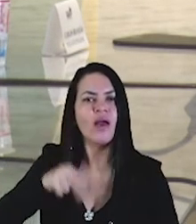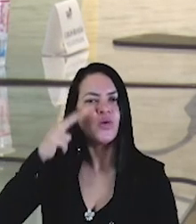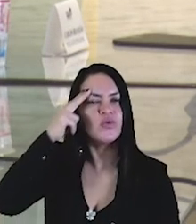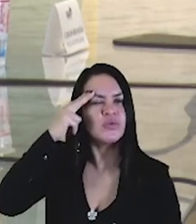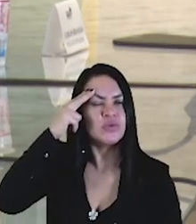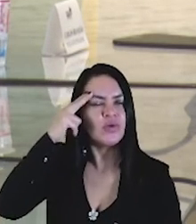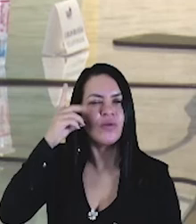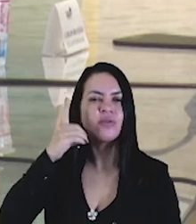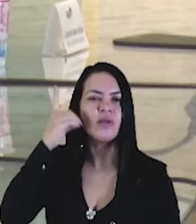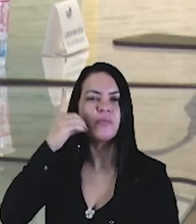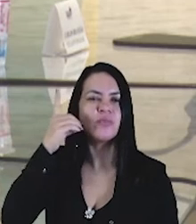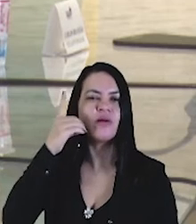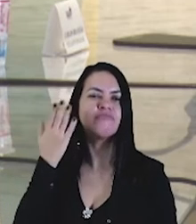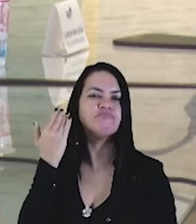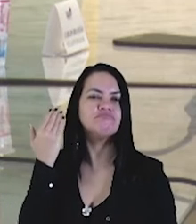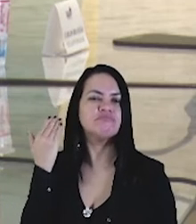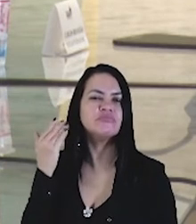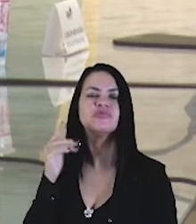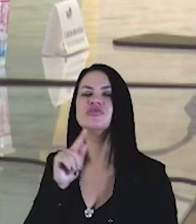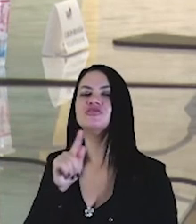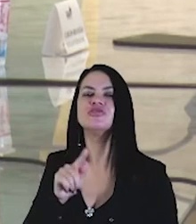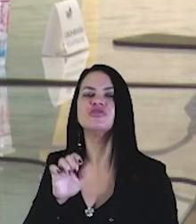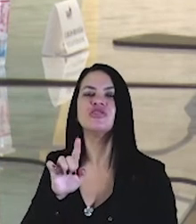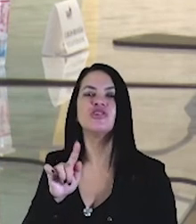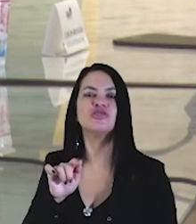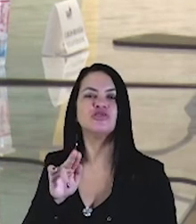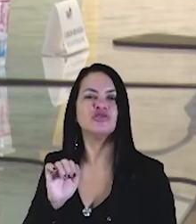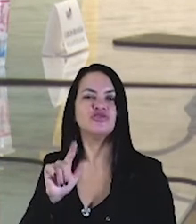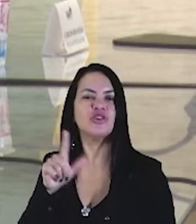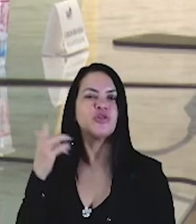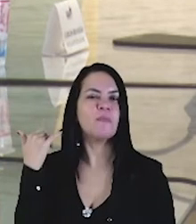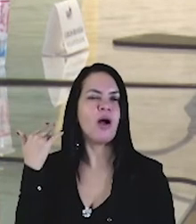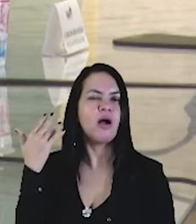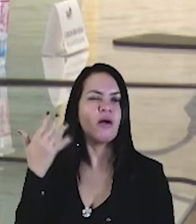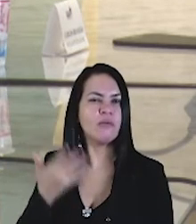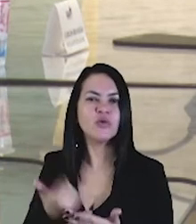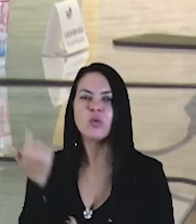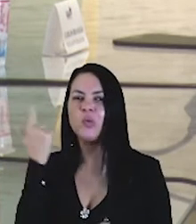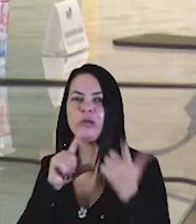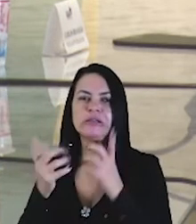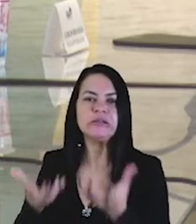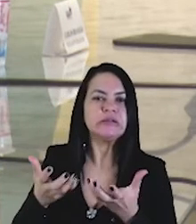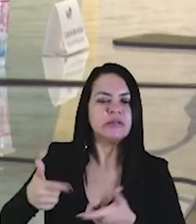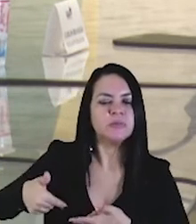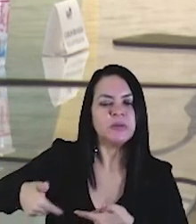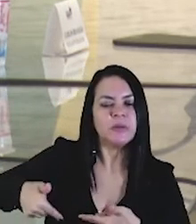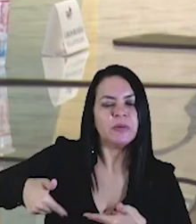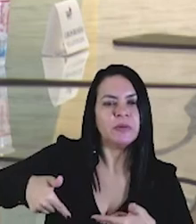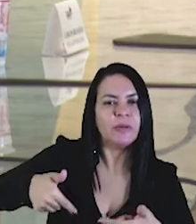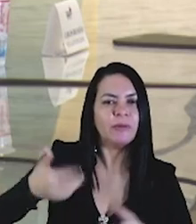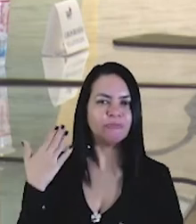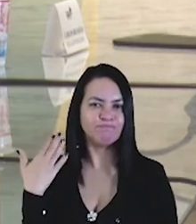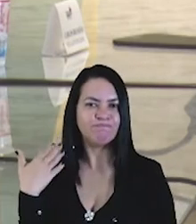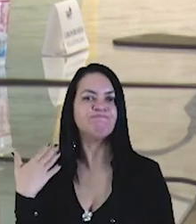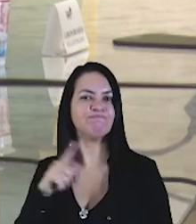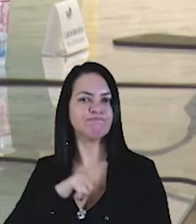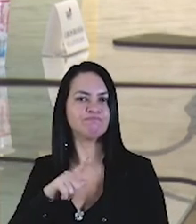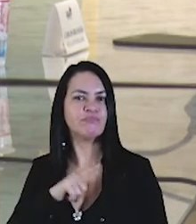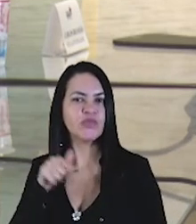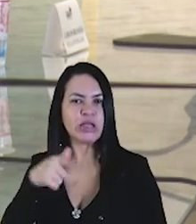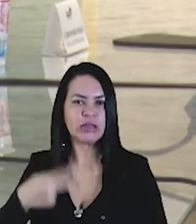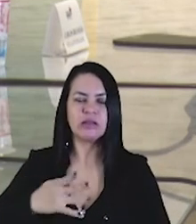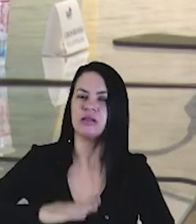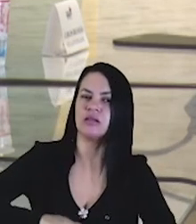Deputado dar Gentil que vinha durante seu mandato lutando para conquista de si